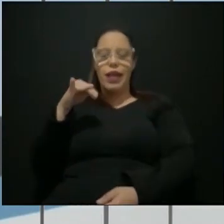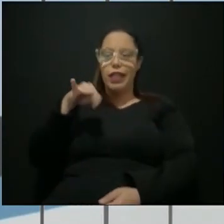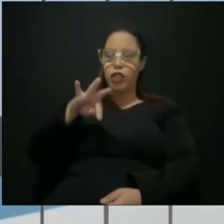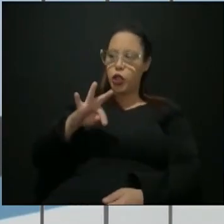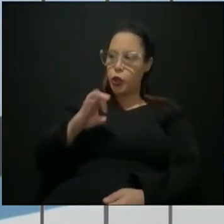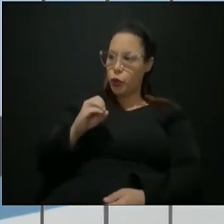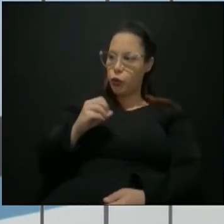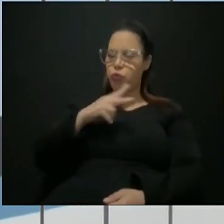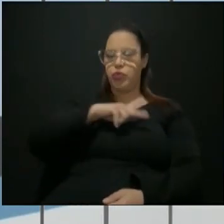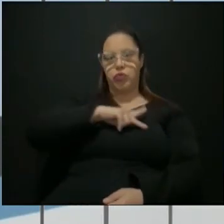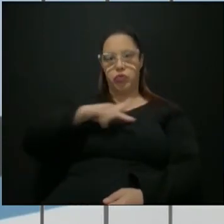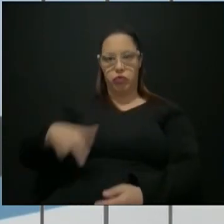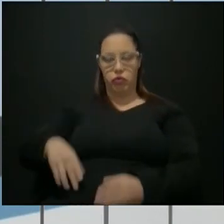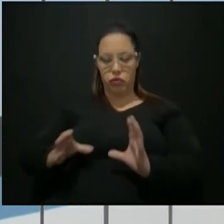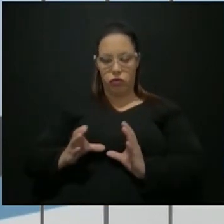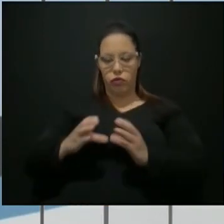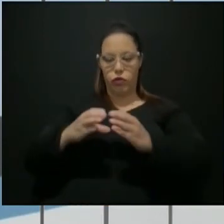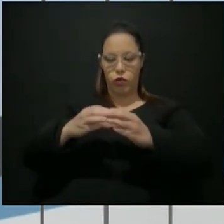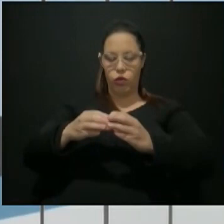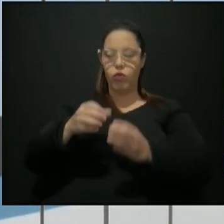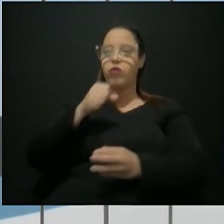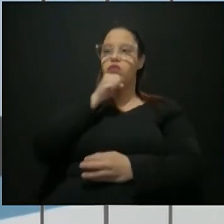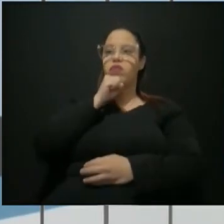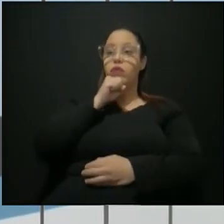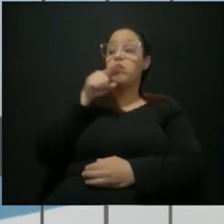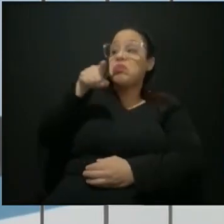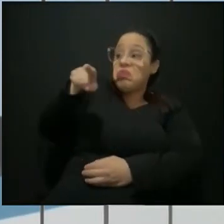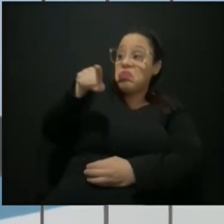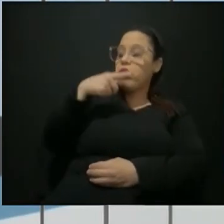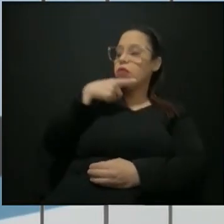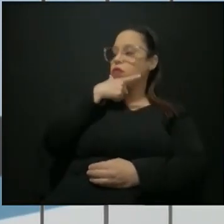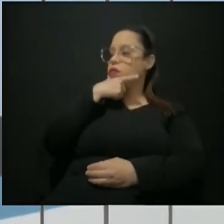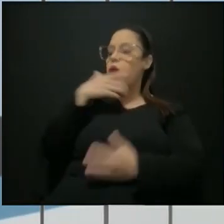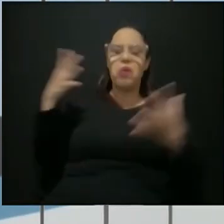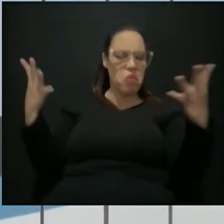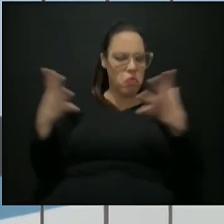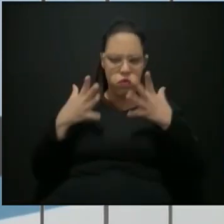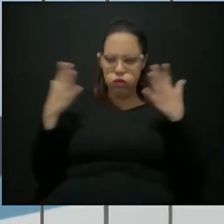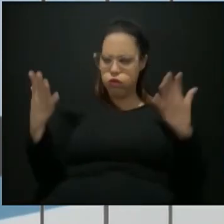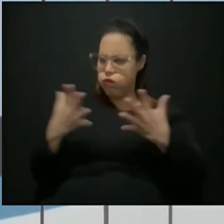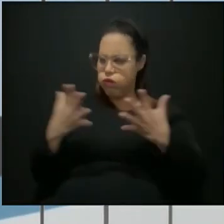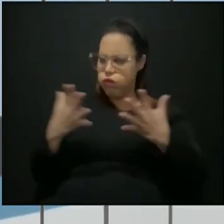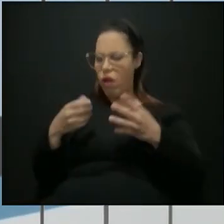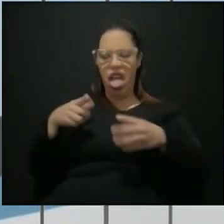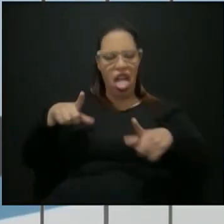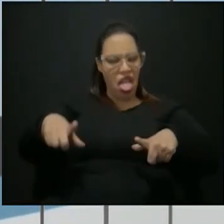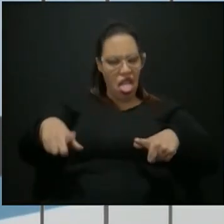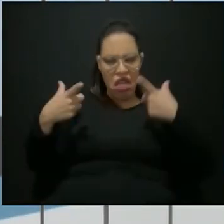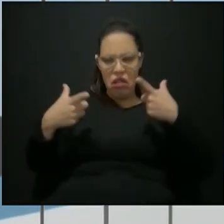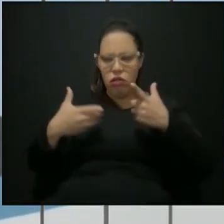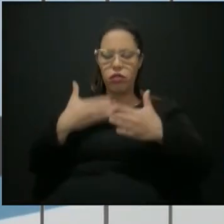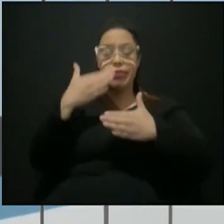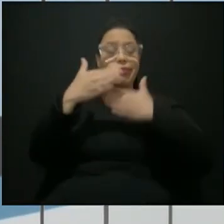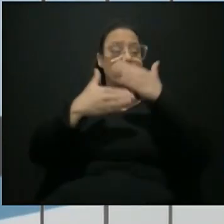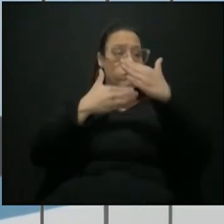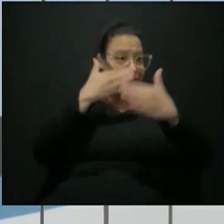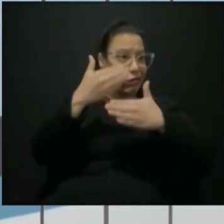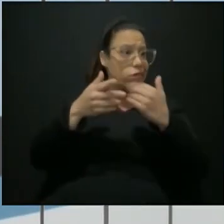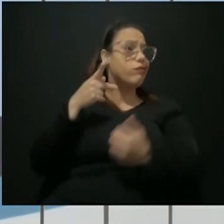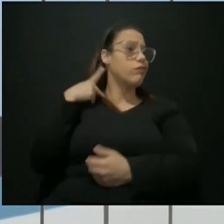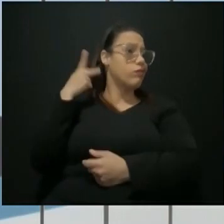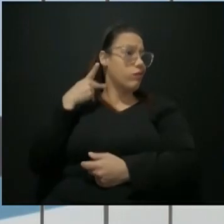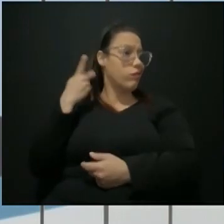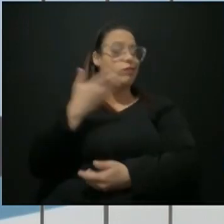política, o Benedito Saga, presidentes do Conselho Municipal do Idoso, pessoas que estavam ali ativamente, né, lutando